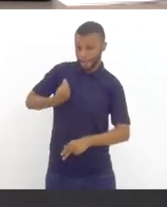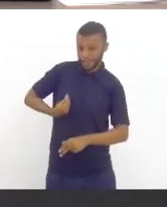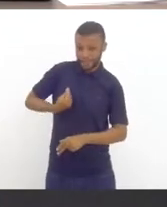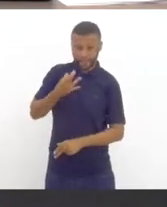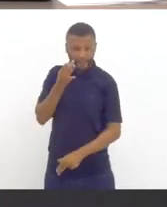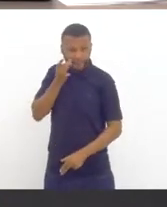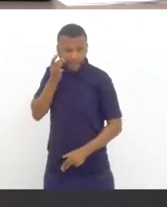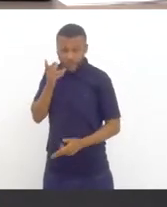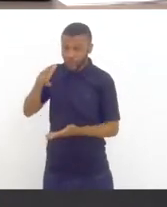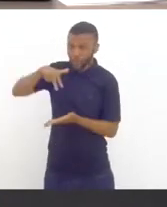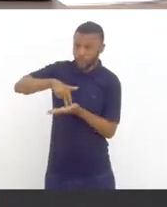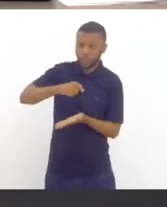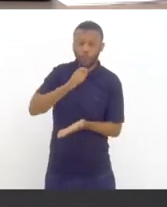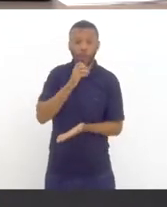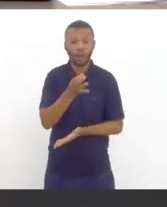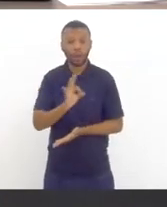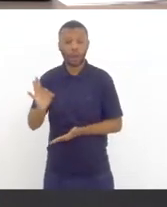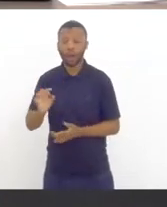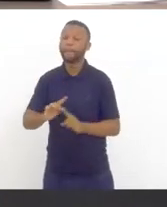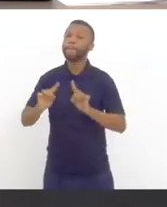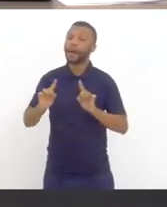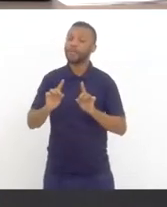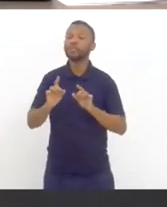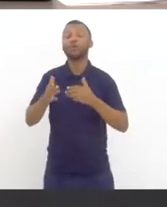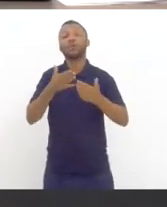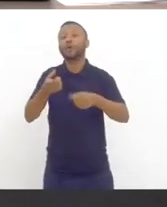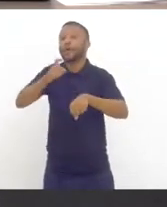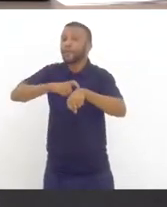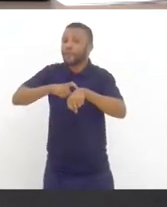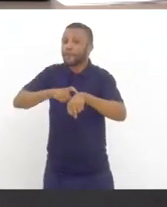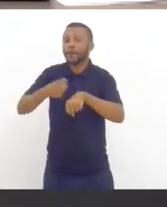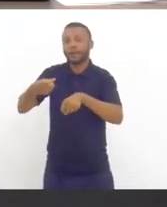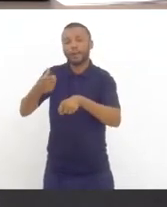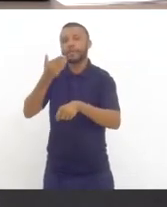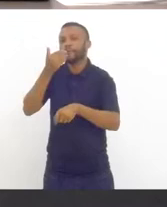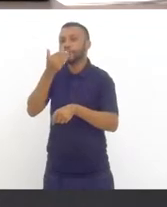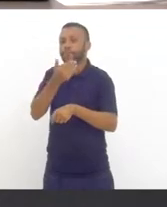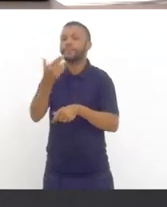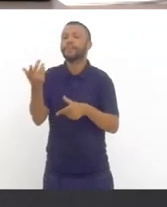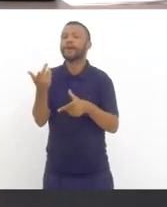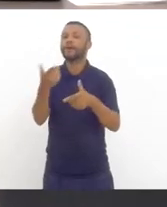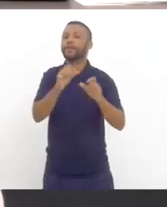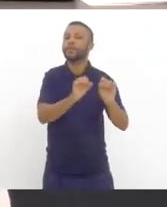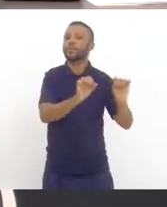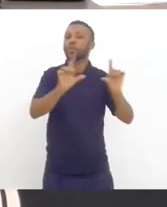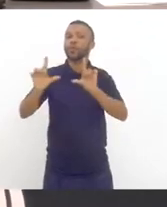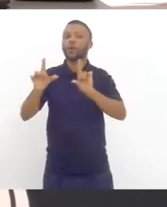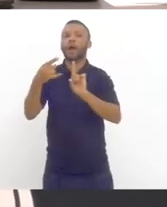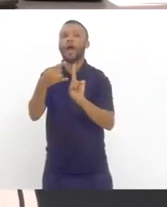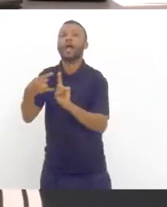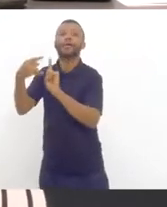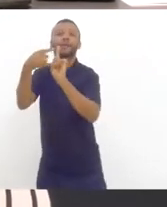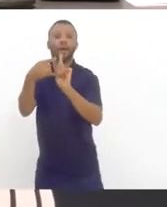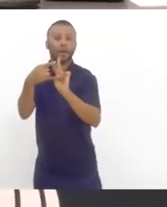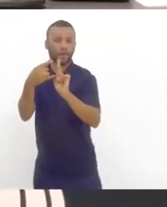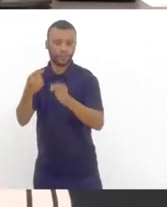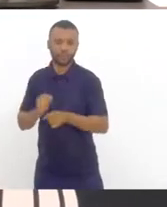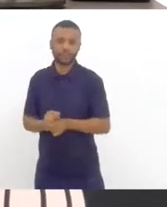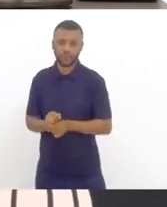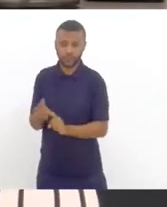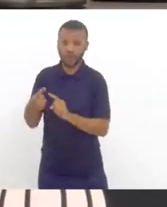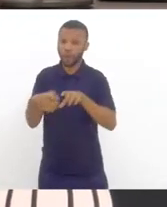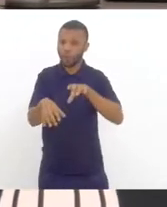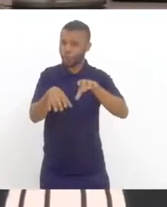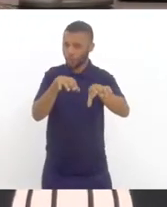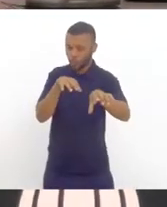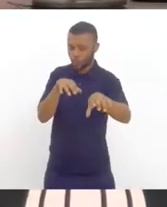fisicamente, mas a qualquer momento entrará também remotamente, porque o acesso remoto